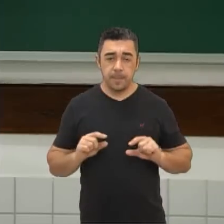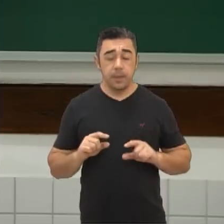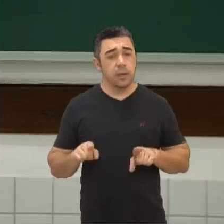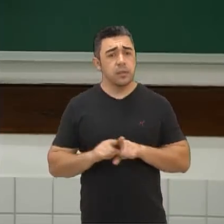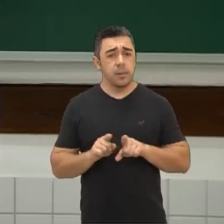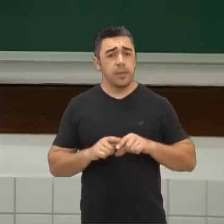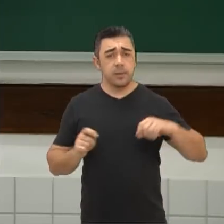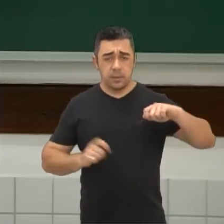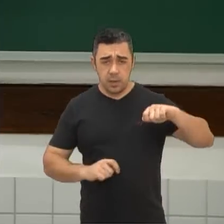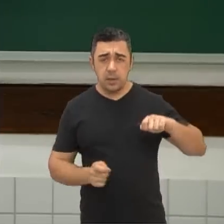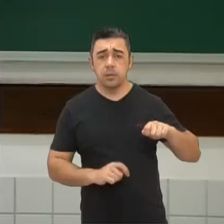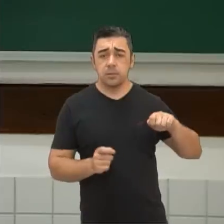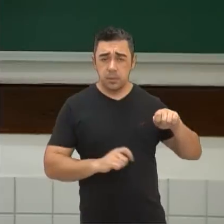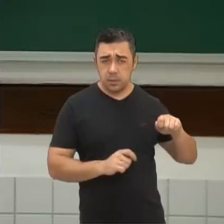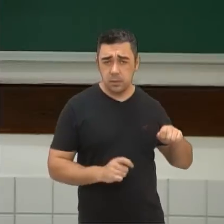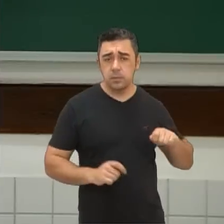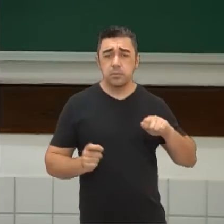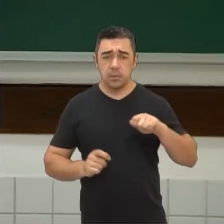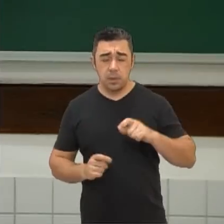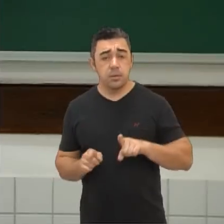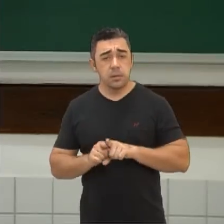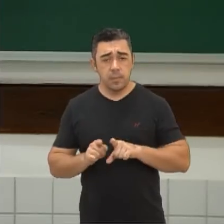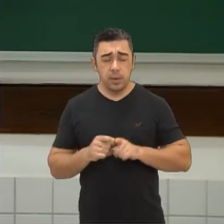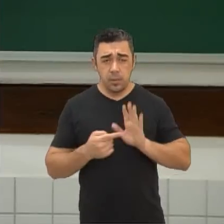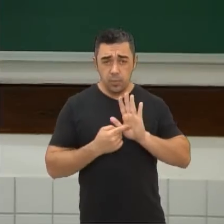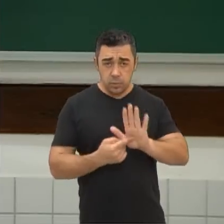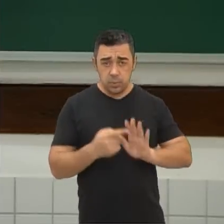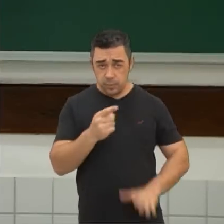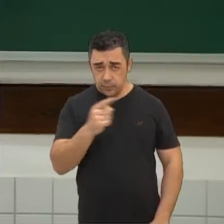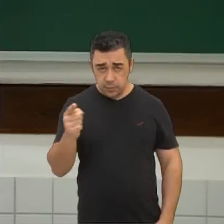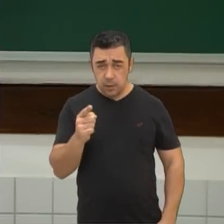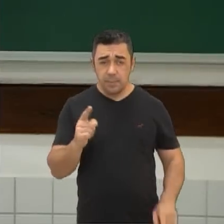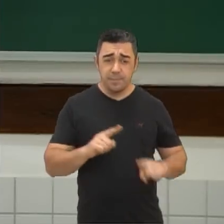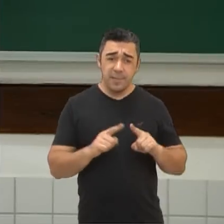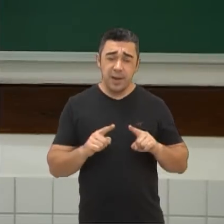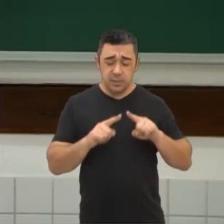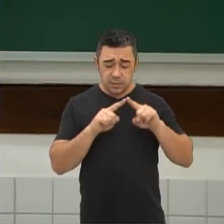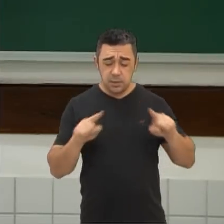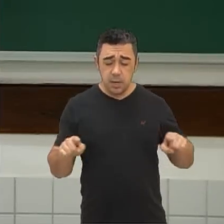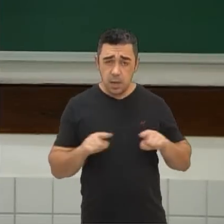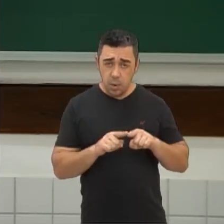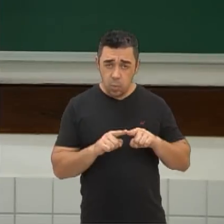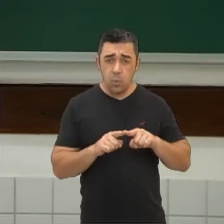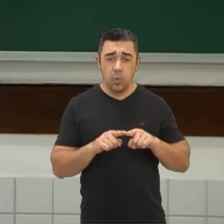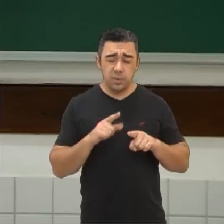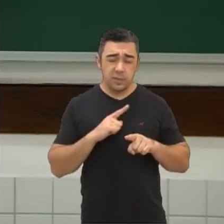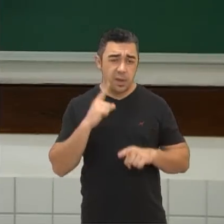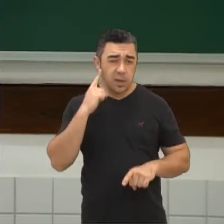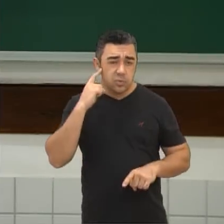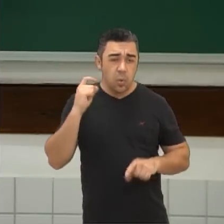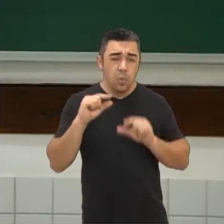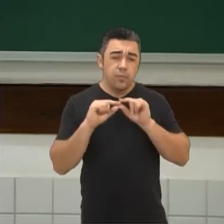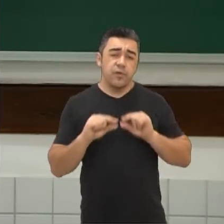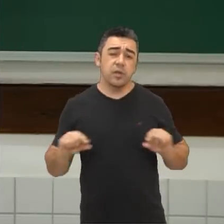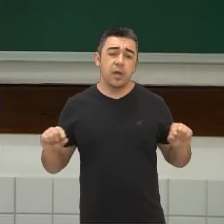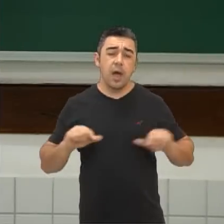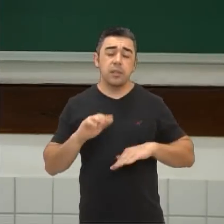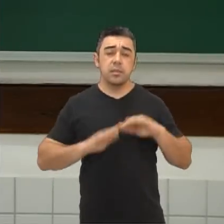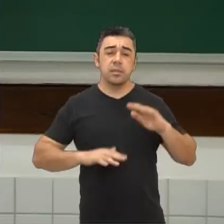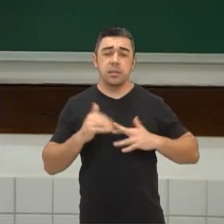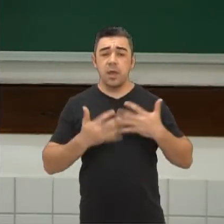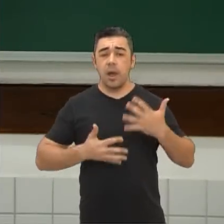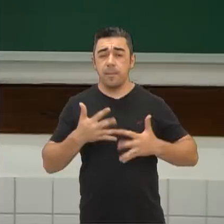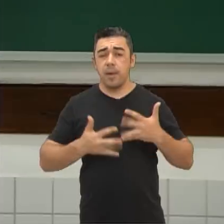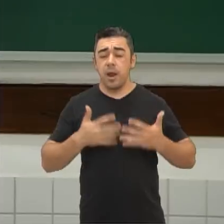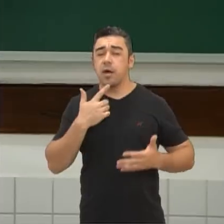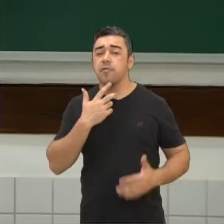vai fazer uma nota mais grave, uma nota mais aguda, e assim faz com que as pessoas que tenham a música,